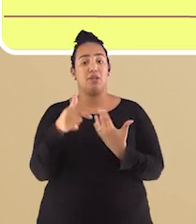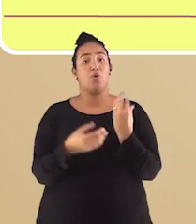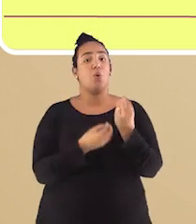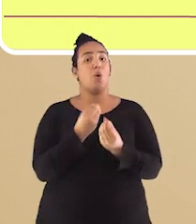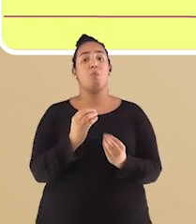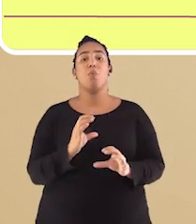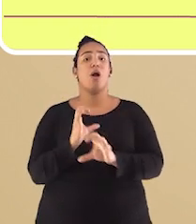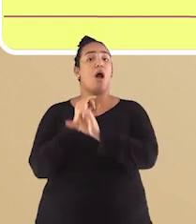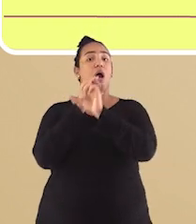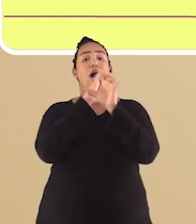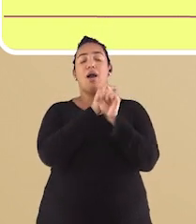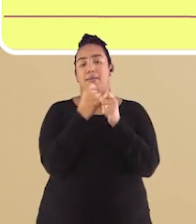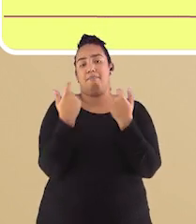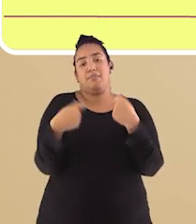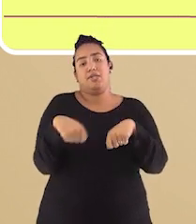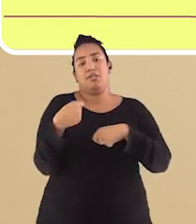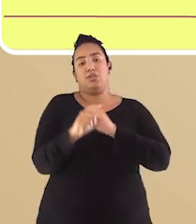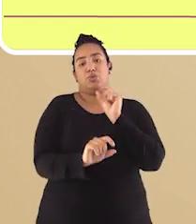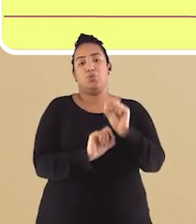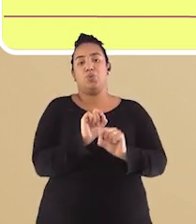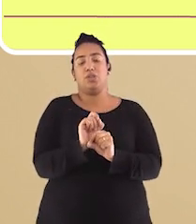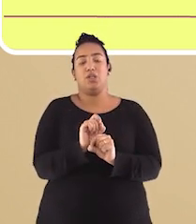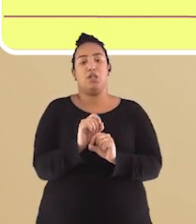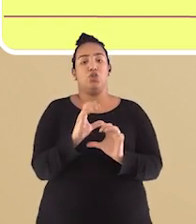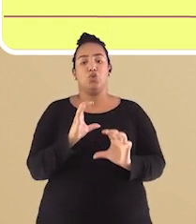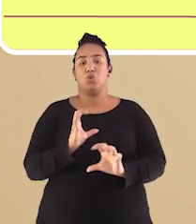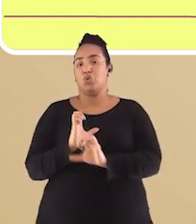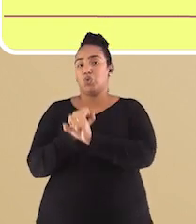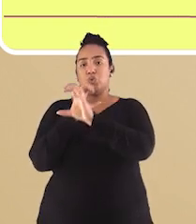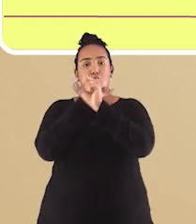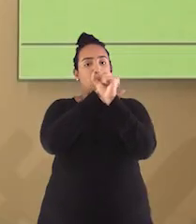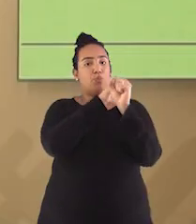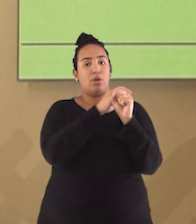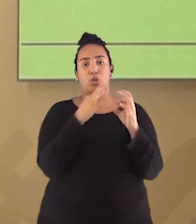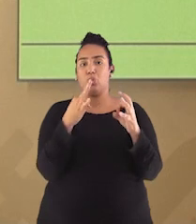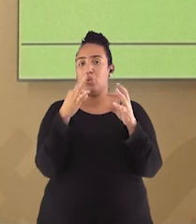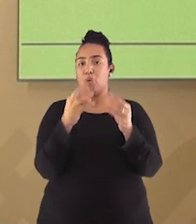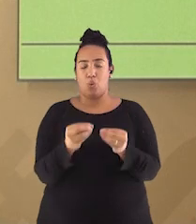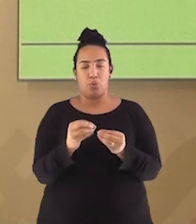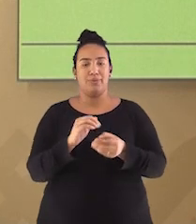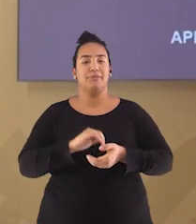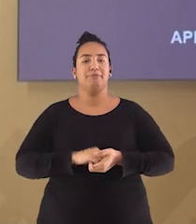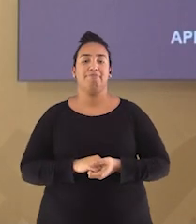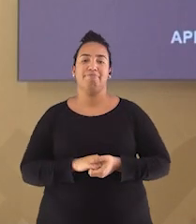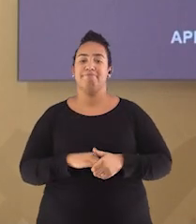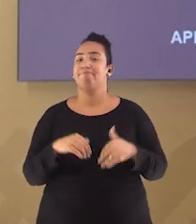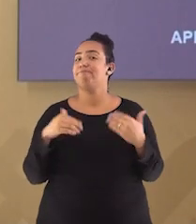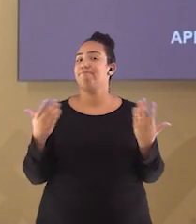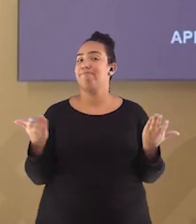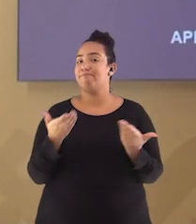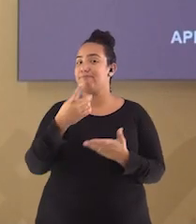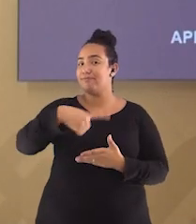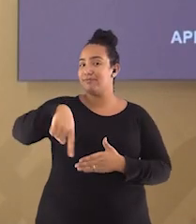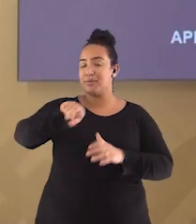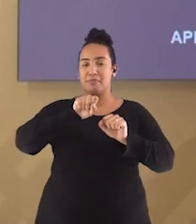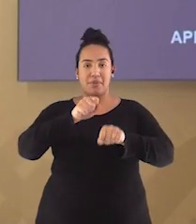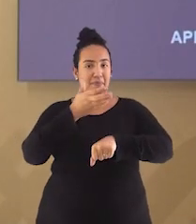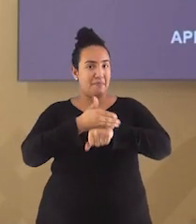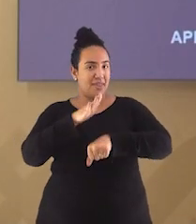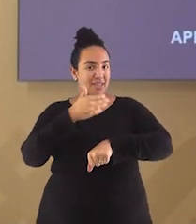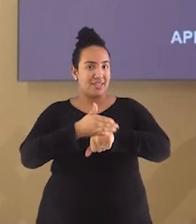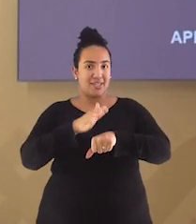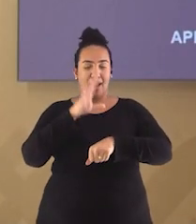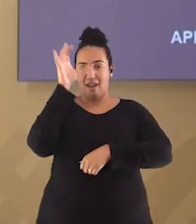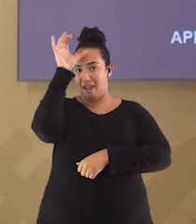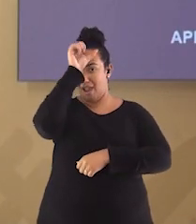precisamos realizar a soma de todos os seus lados Agora que tal você praticar o que você